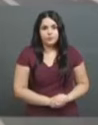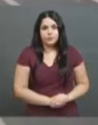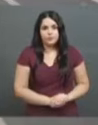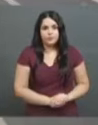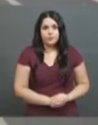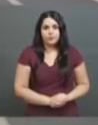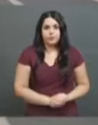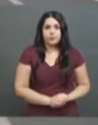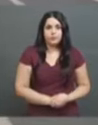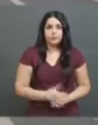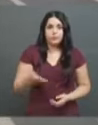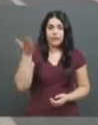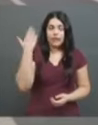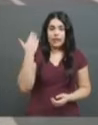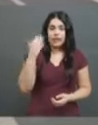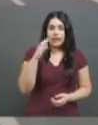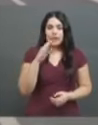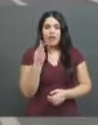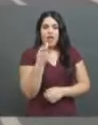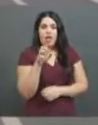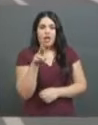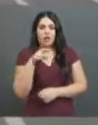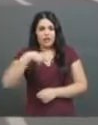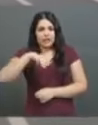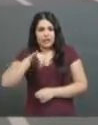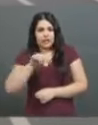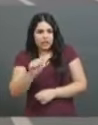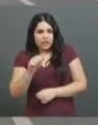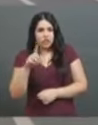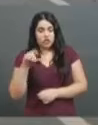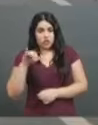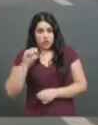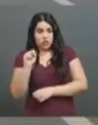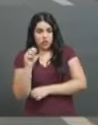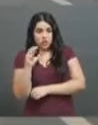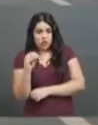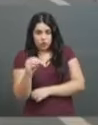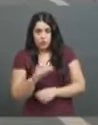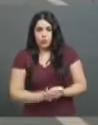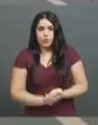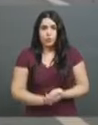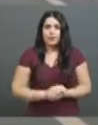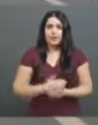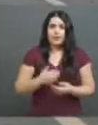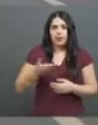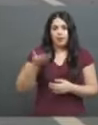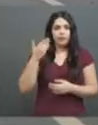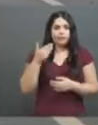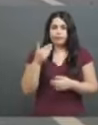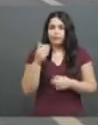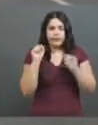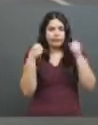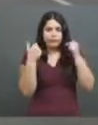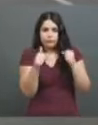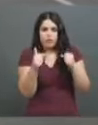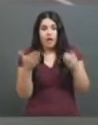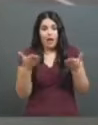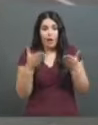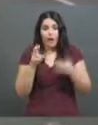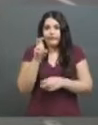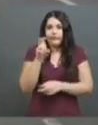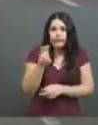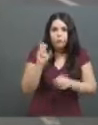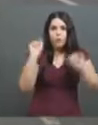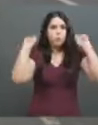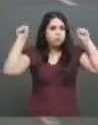Antes de ter hérnia de disco, Edu quase não praticava exercício físico. Agora, ele faz 5 modalidades. Na verdade,